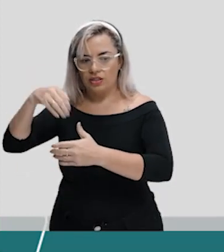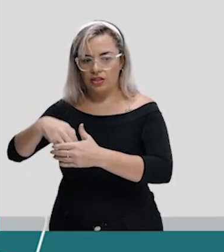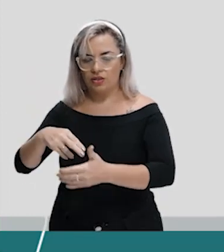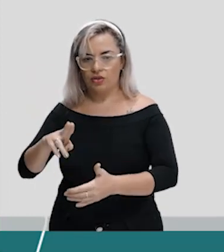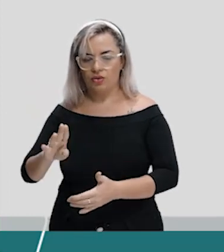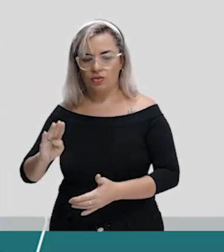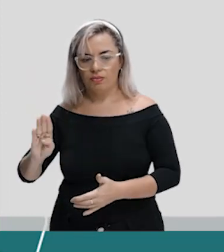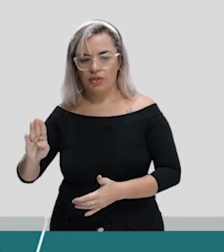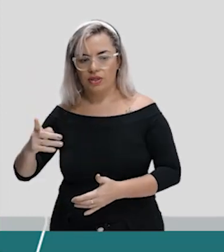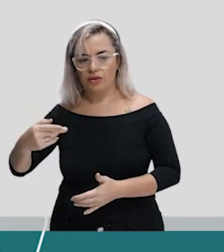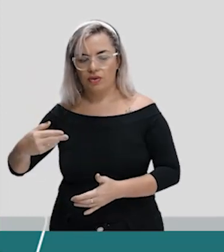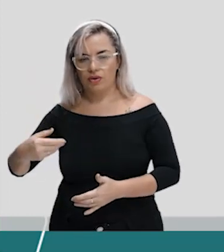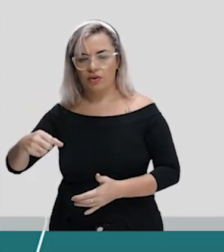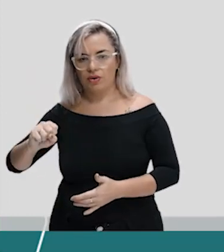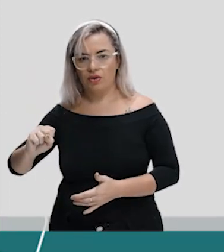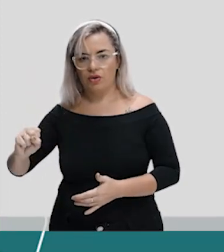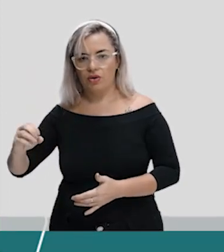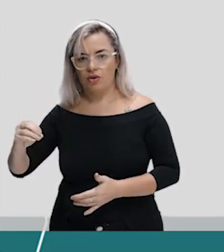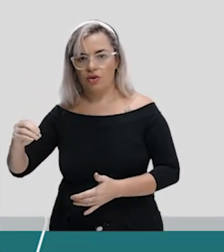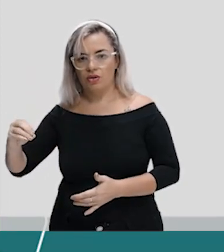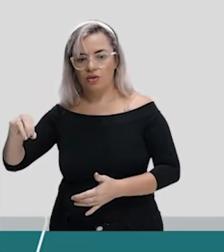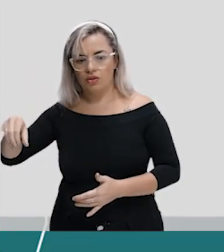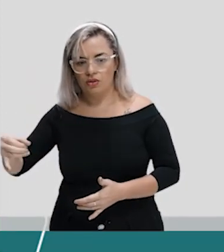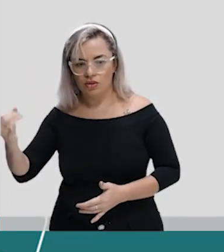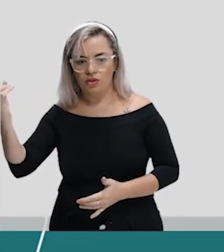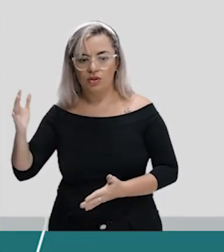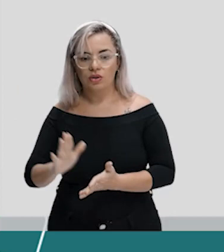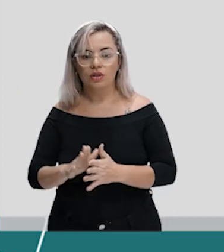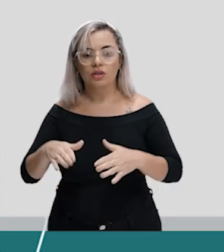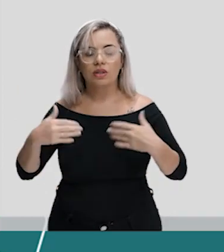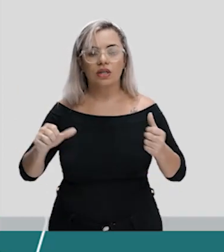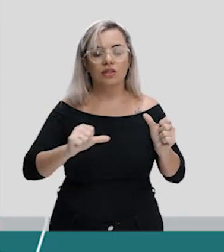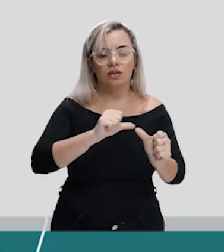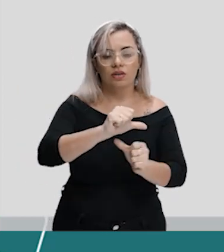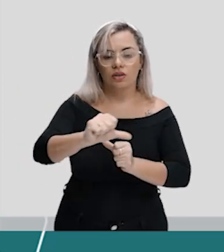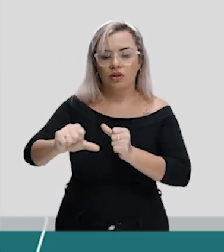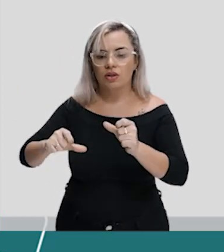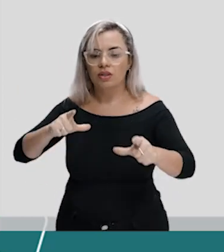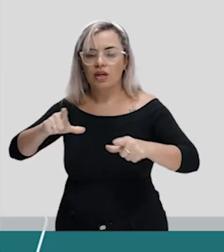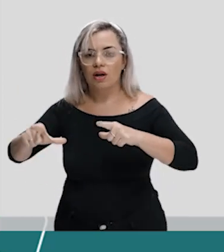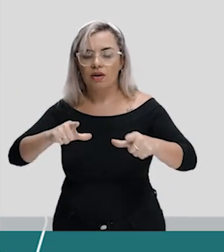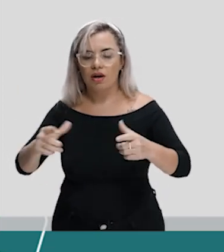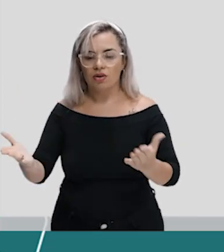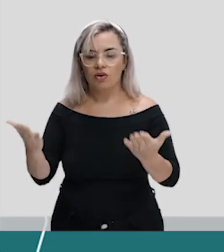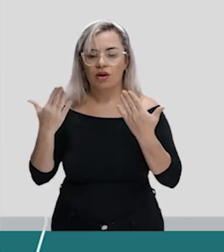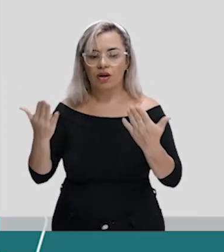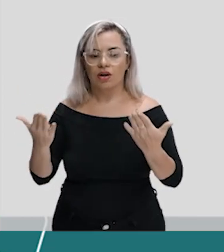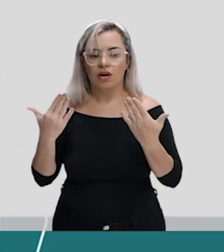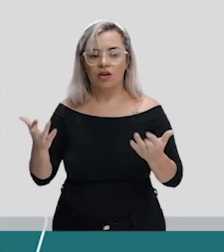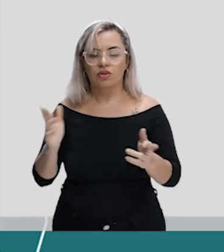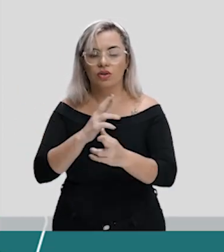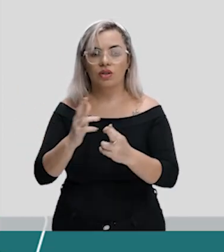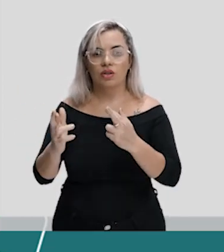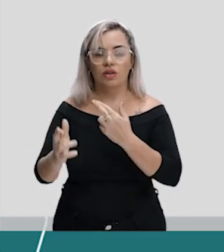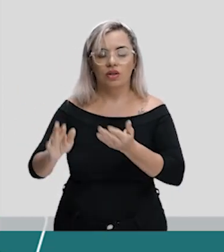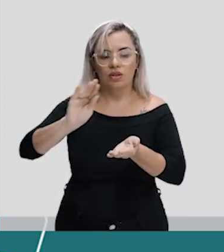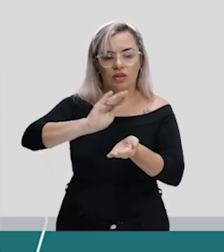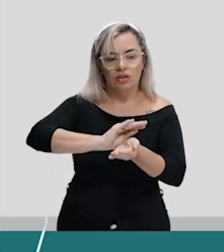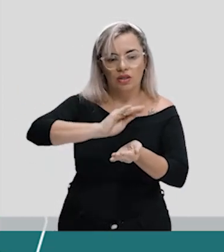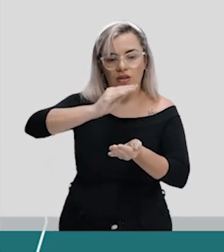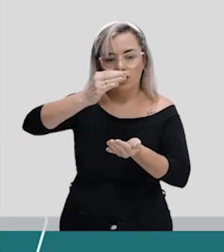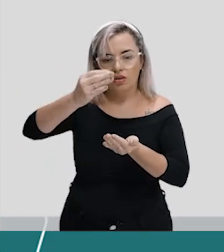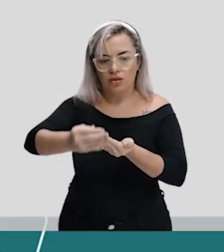transformação, o trabalho e o calor, respectivamente, tem módulos. Né? Aí tem as opções, que vai aí da letra A até a letra